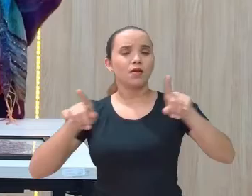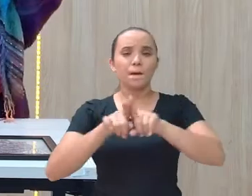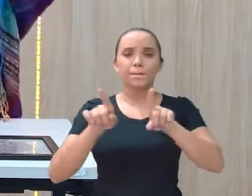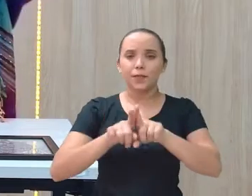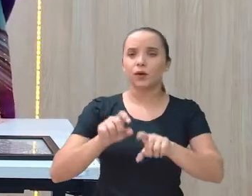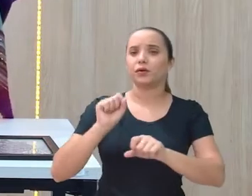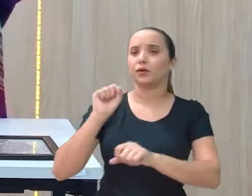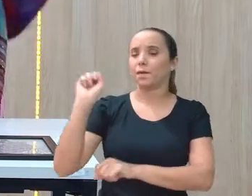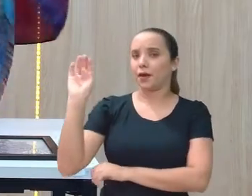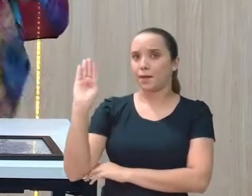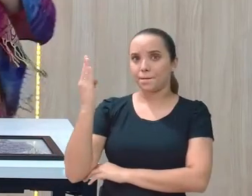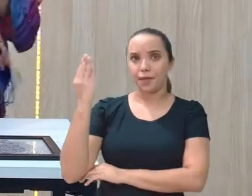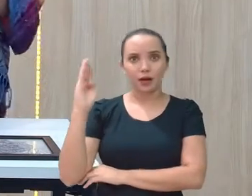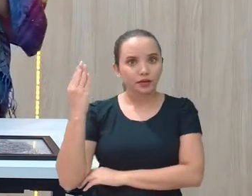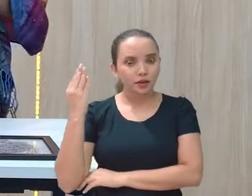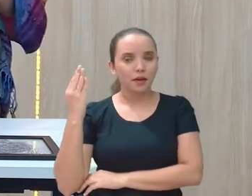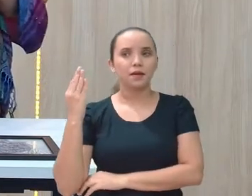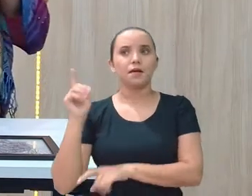ser em...